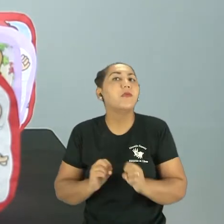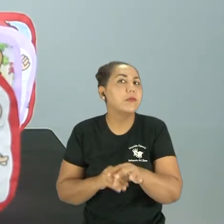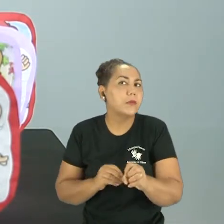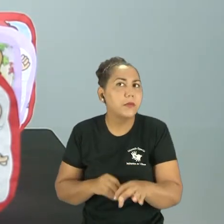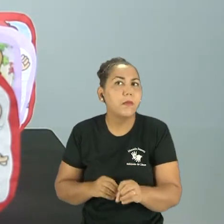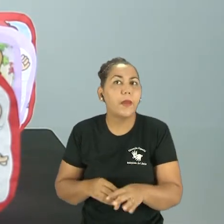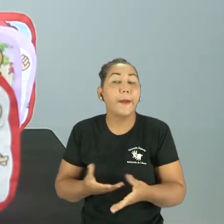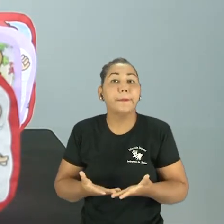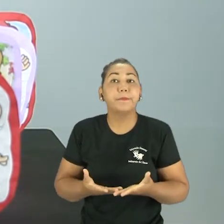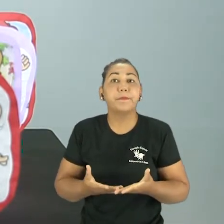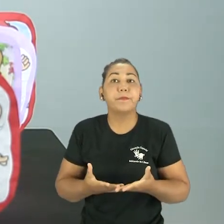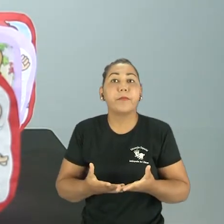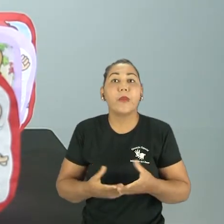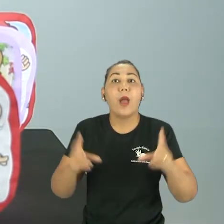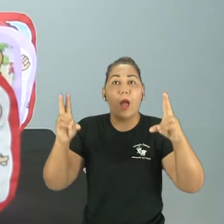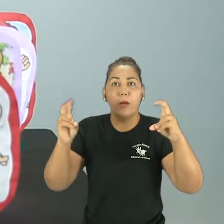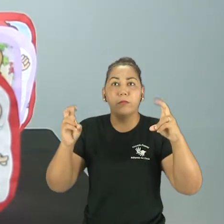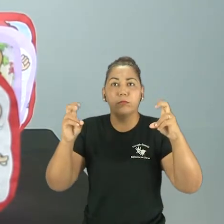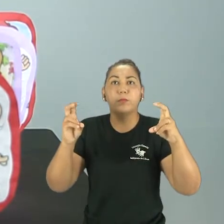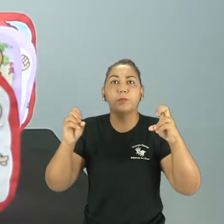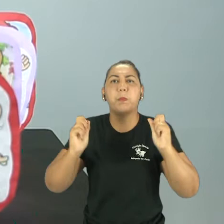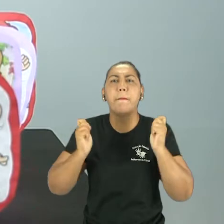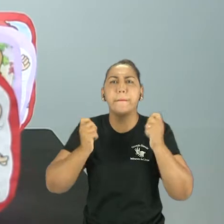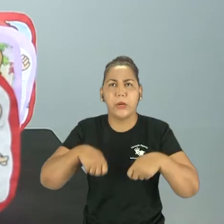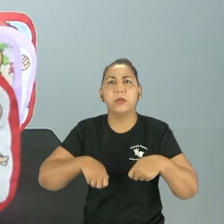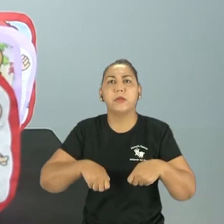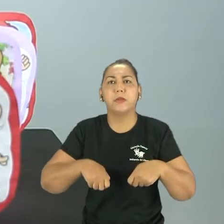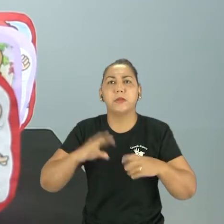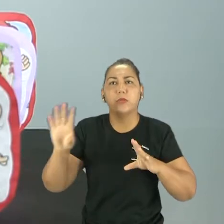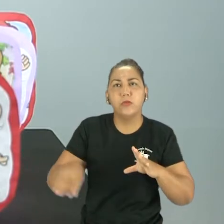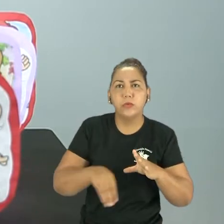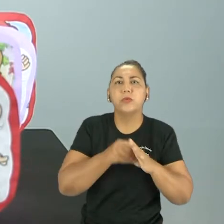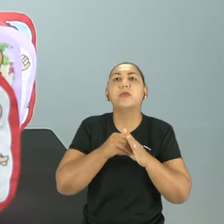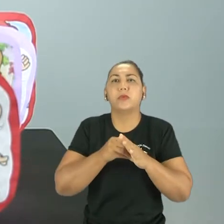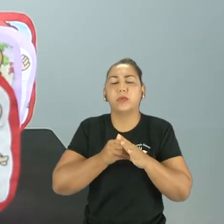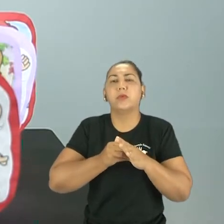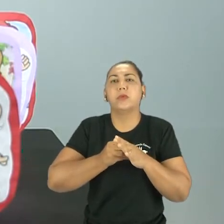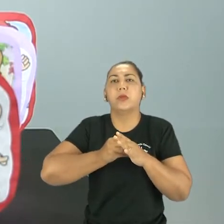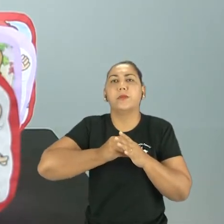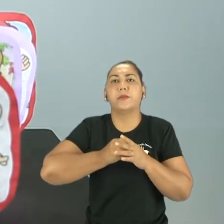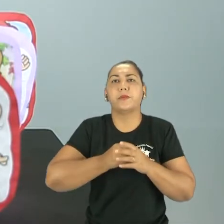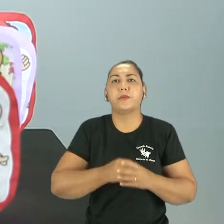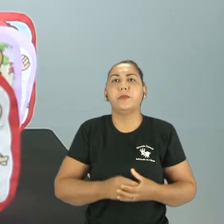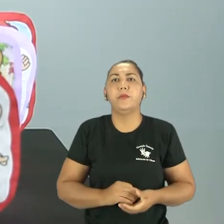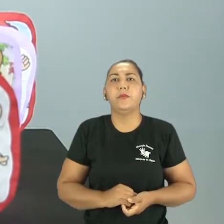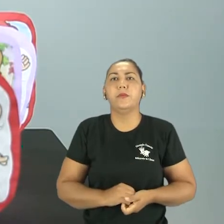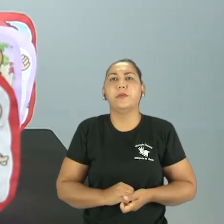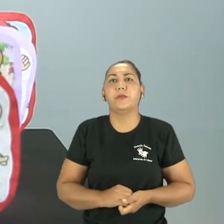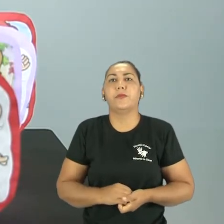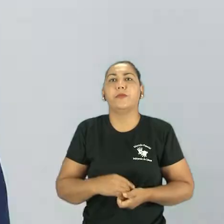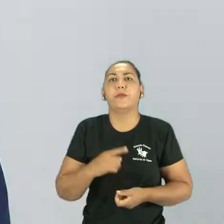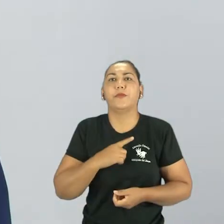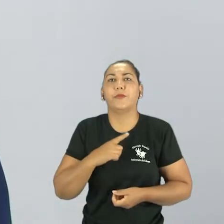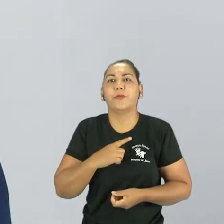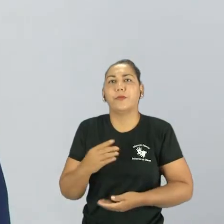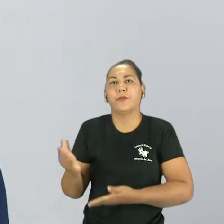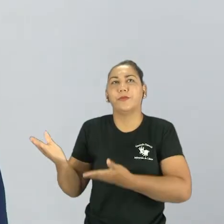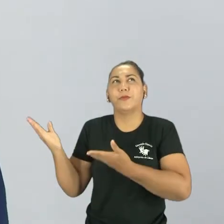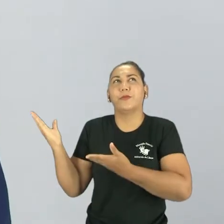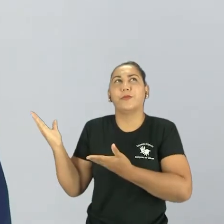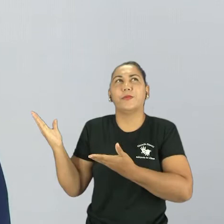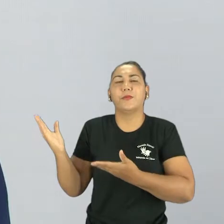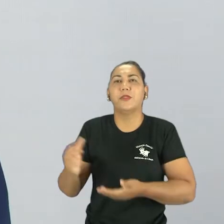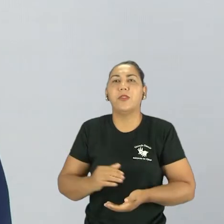são trabalhados dentro do gibi. Nós temos também aqui, ó, a